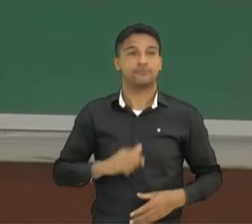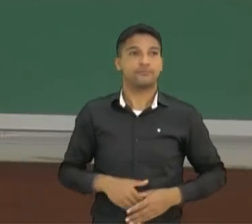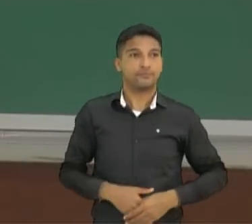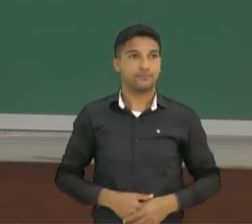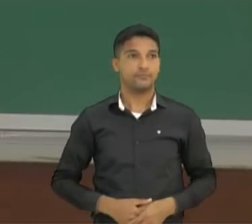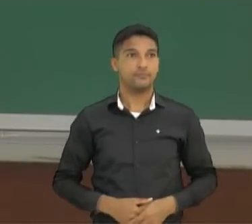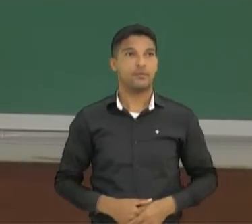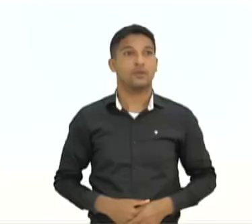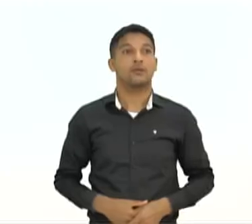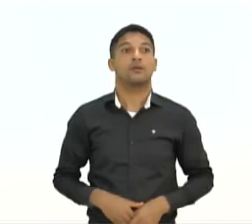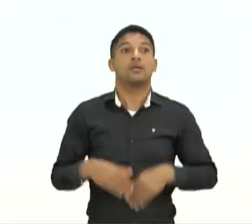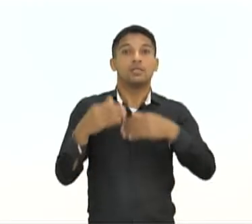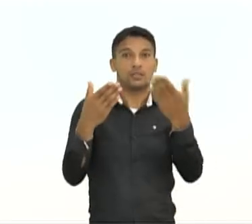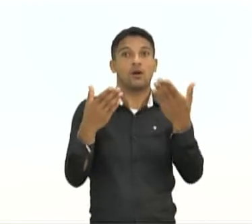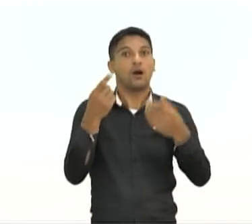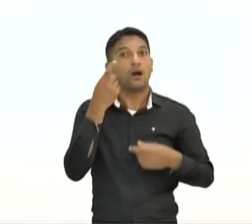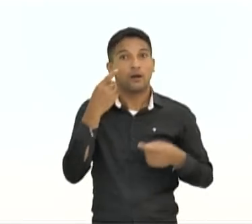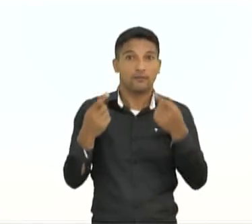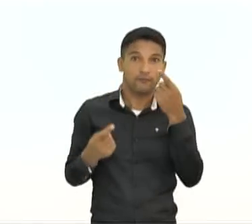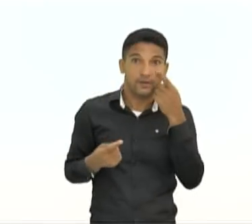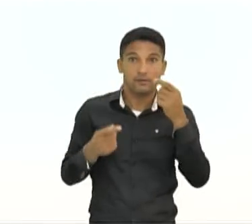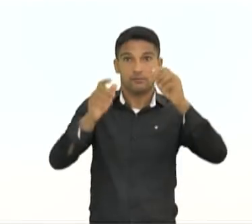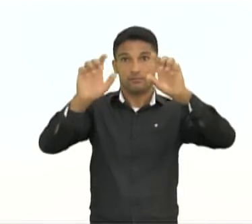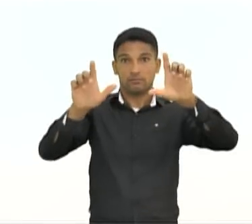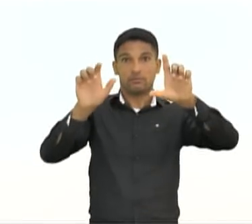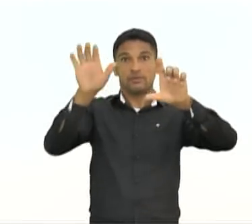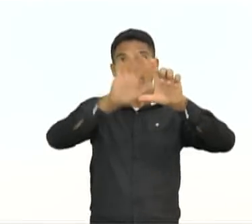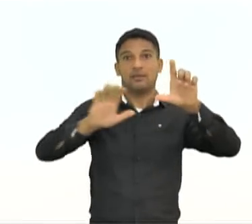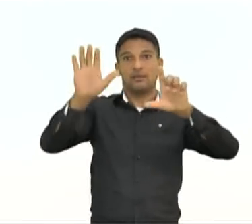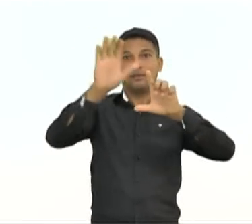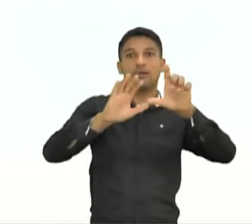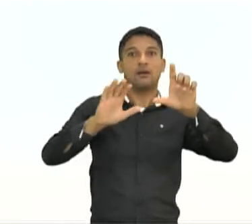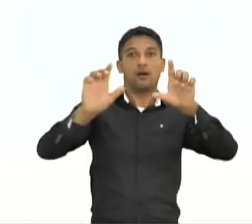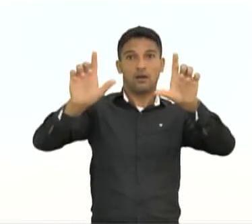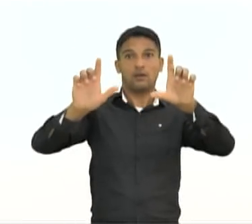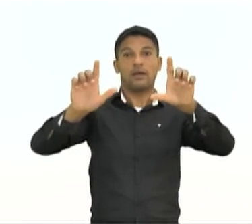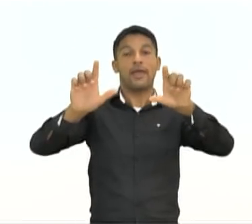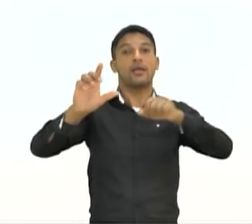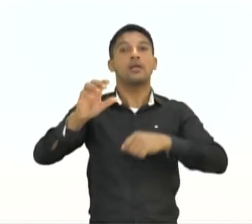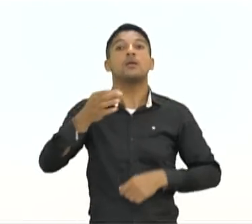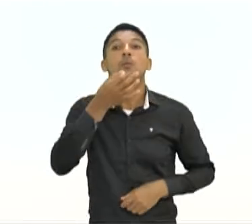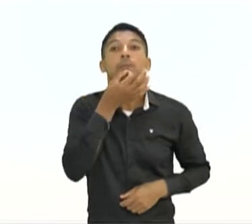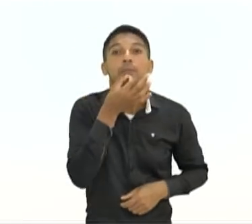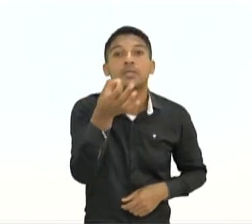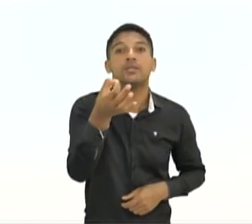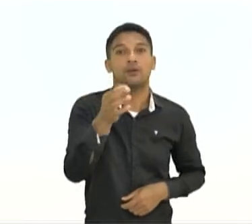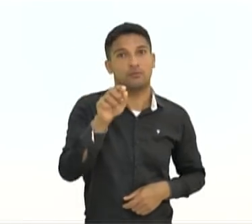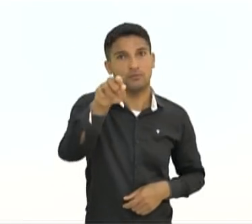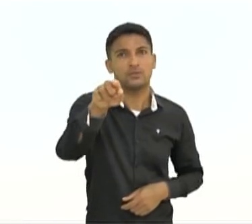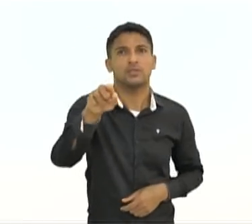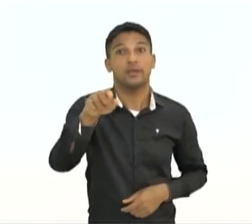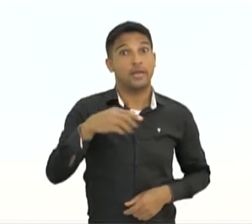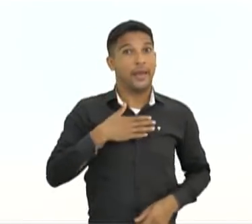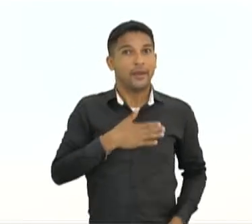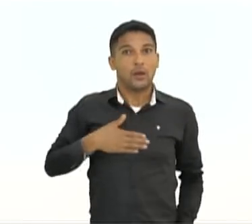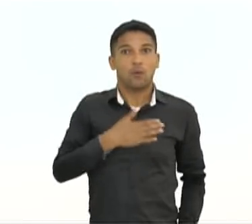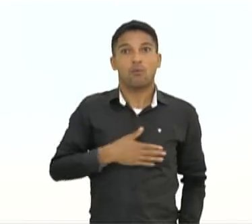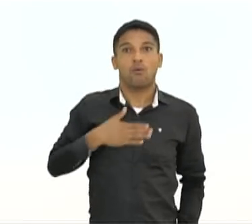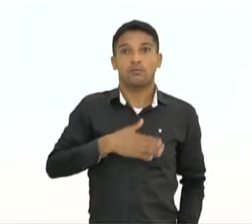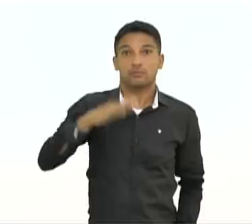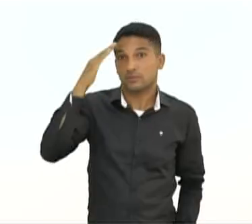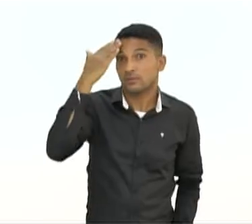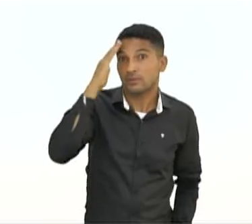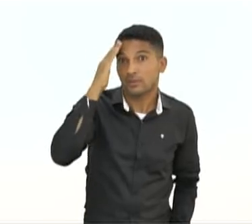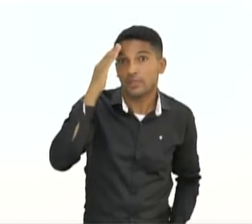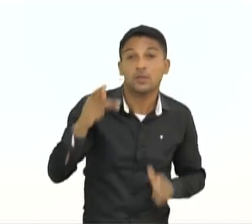coloquei aqui na tela uma sugestão para quem gosta de entender essa questão do pensamento mítico,